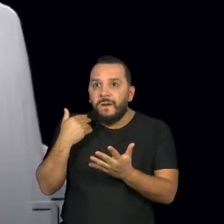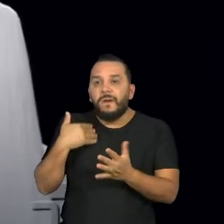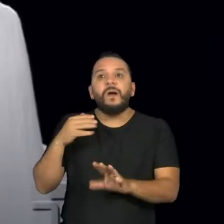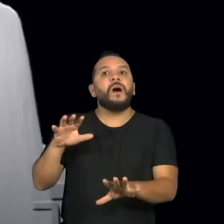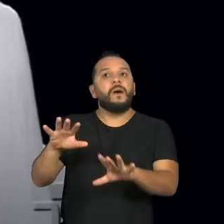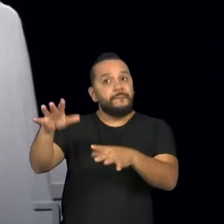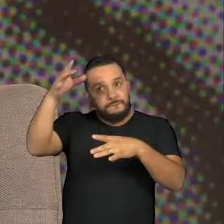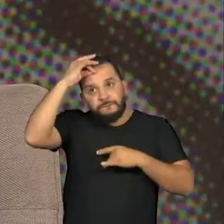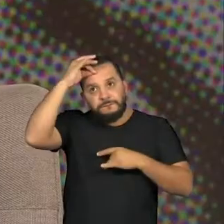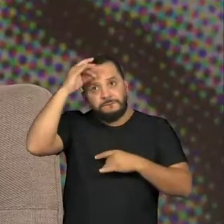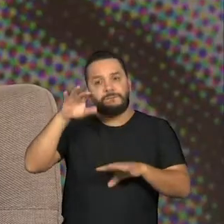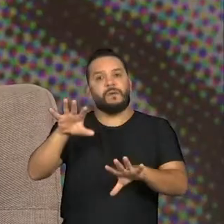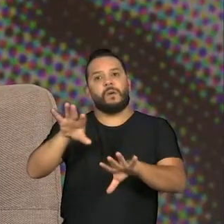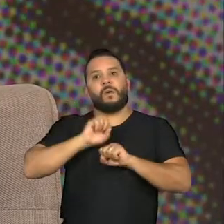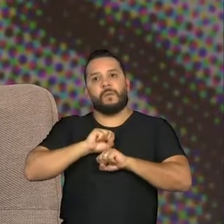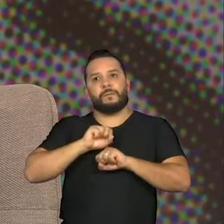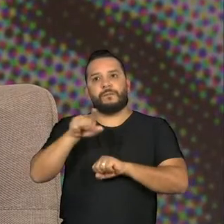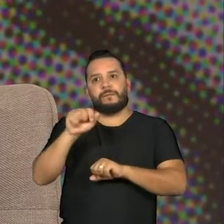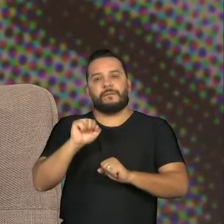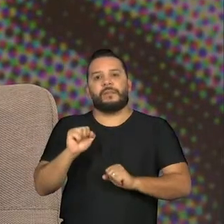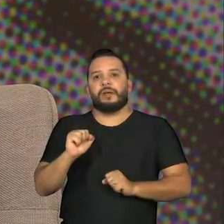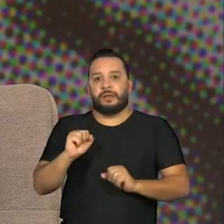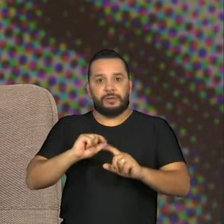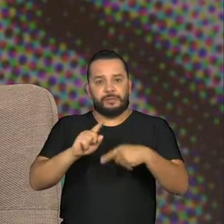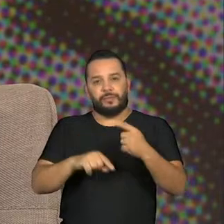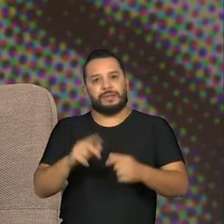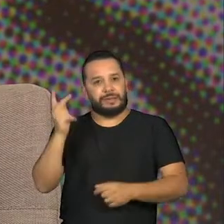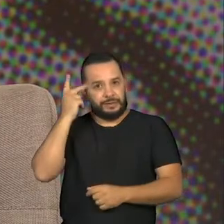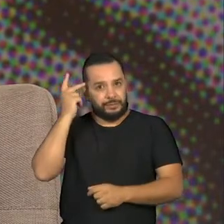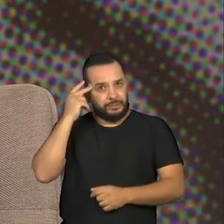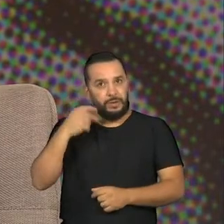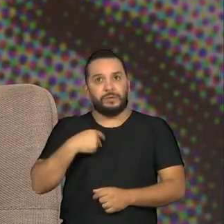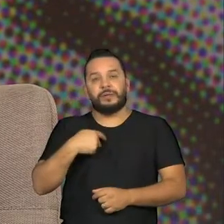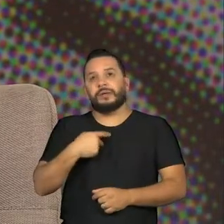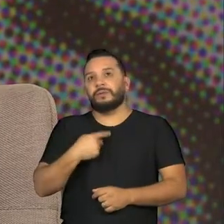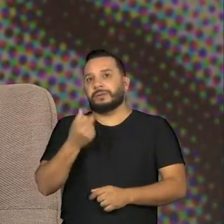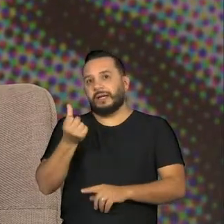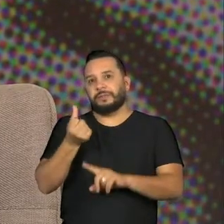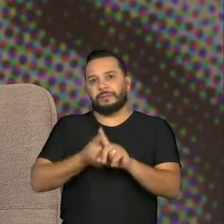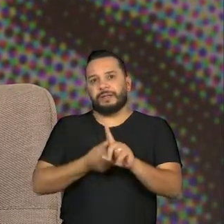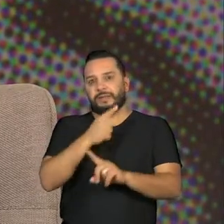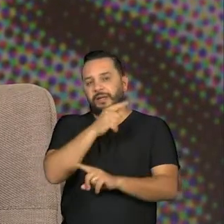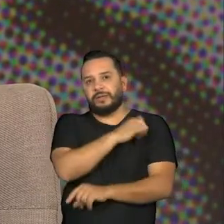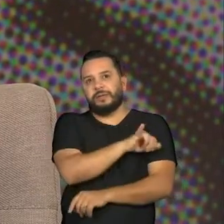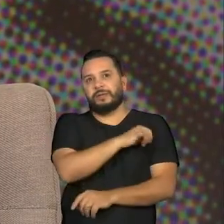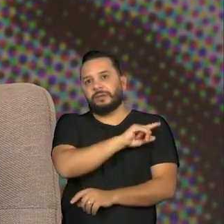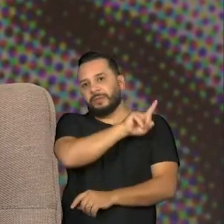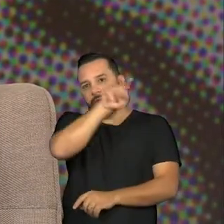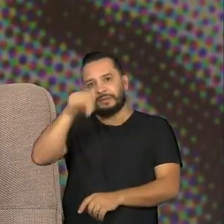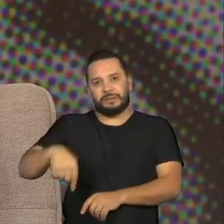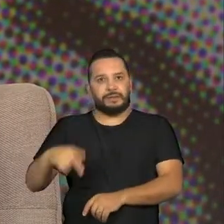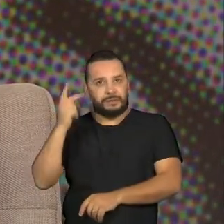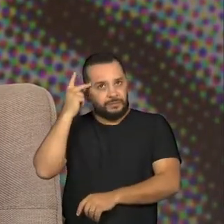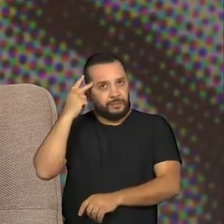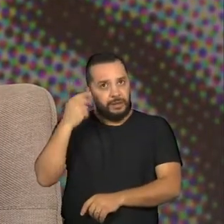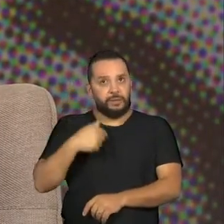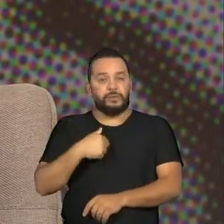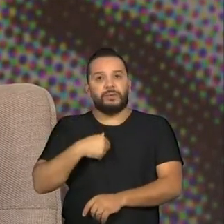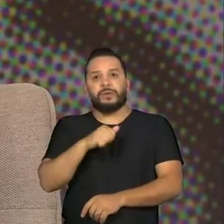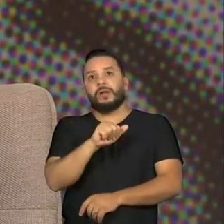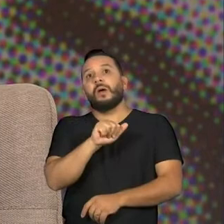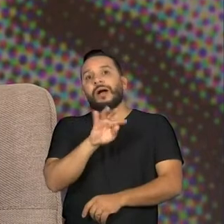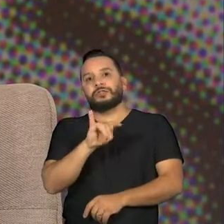fazia. Quando o Trair e Coçar veio para São Paulo, eu fiz 6 meses no Rio, substituindo a Sueli. Eu falei para o Atílio me